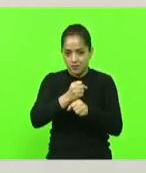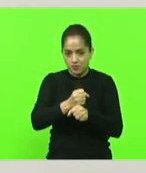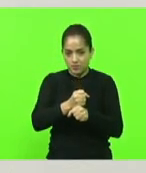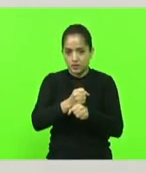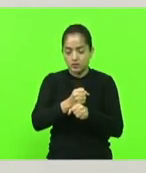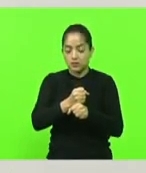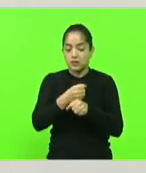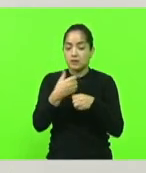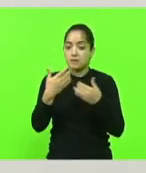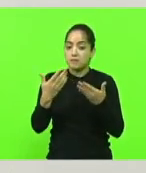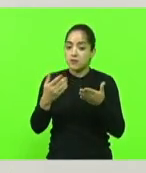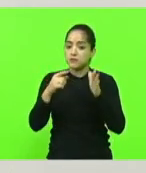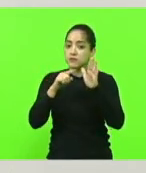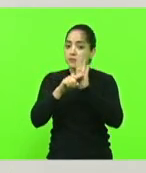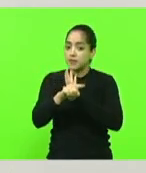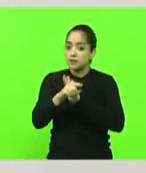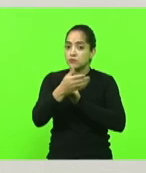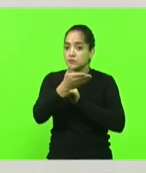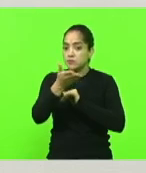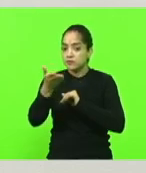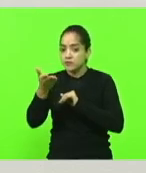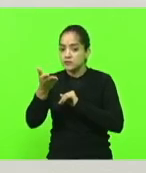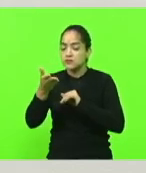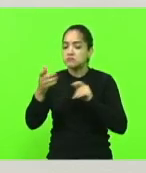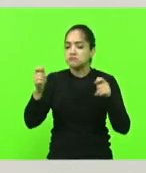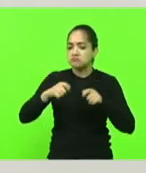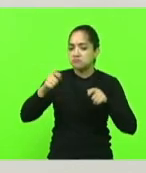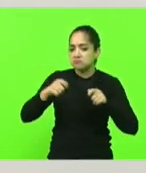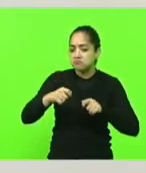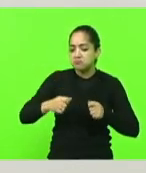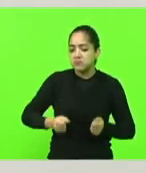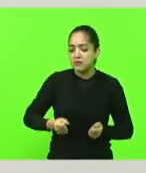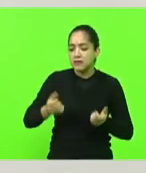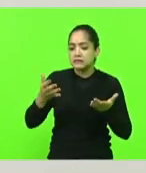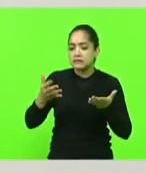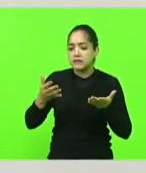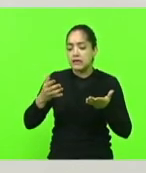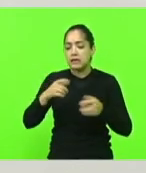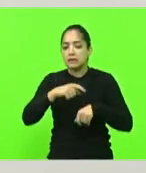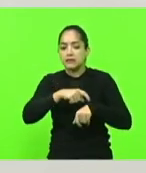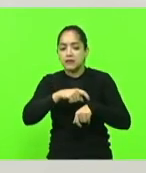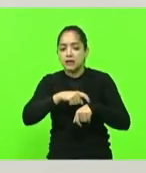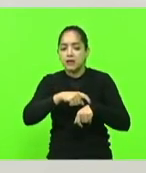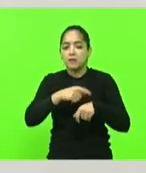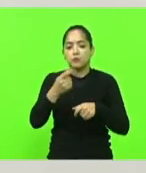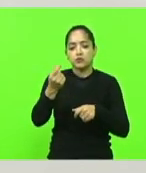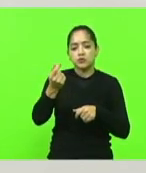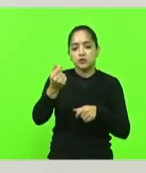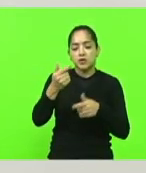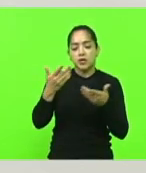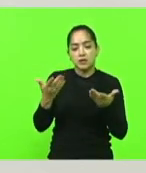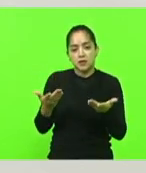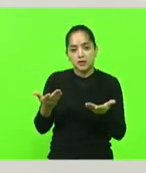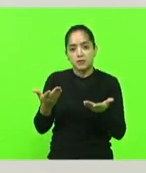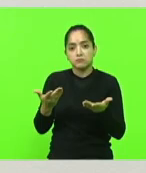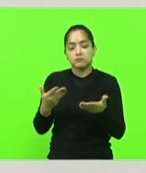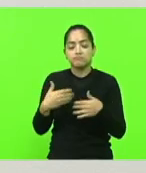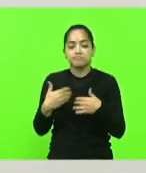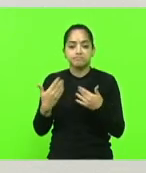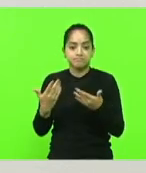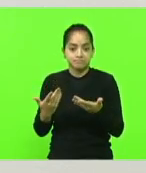Mas fica aqui o questionamento para os colegas se vale a pena a gente gastar mais tempo e recurso, se simplesmente